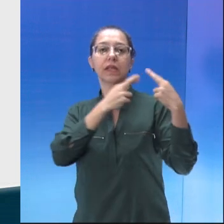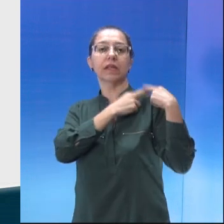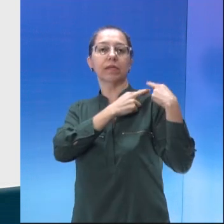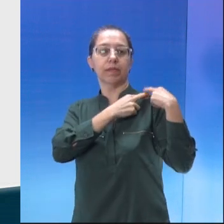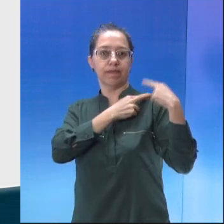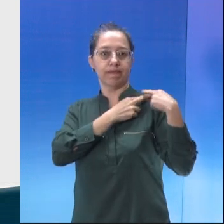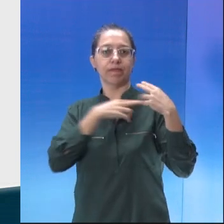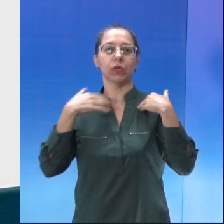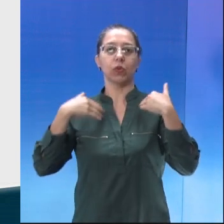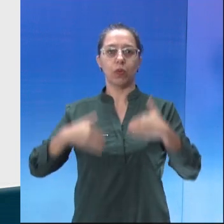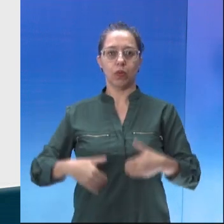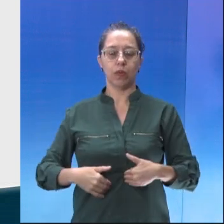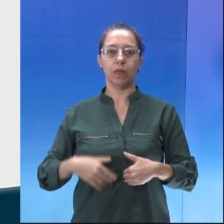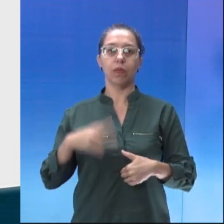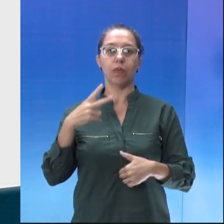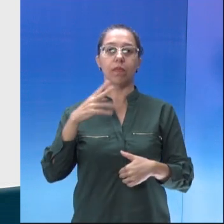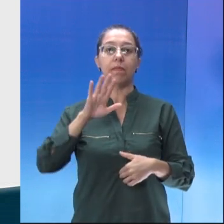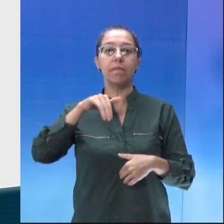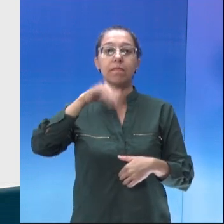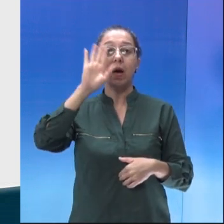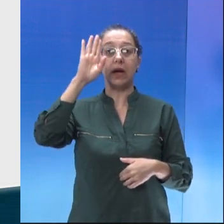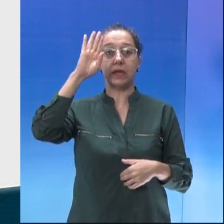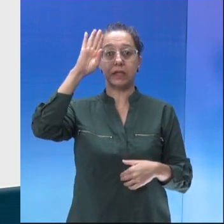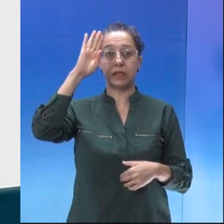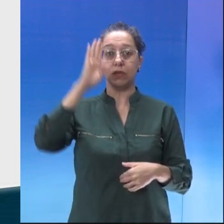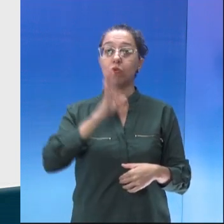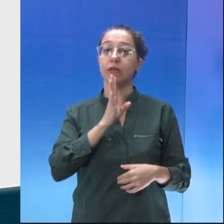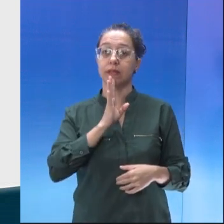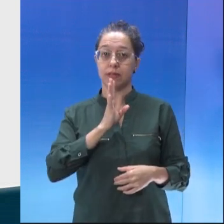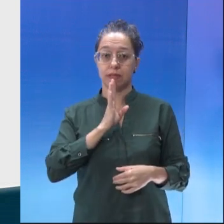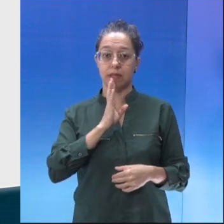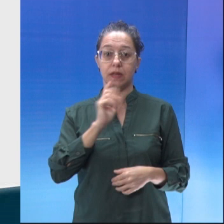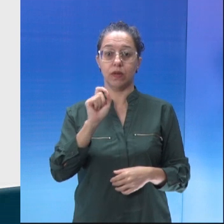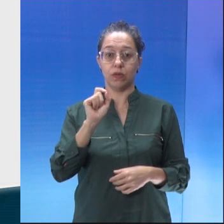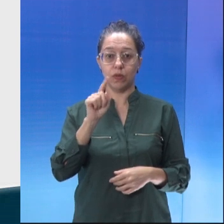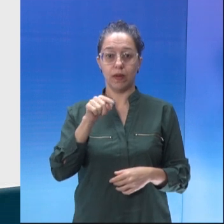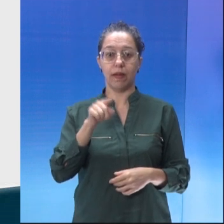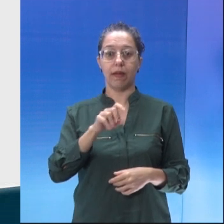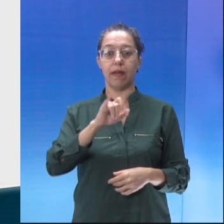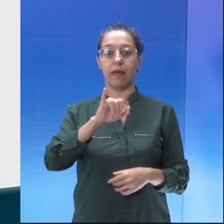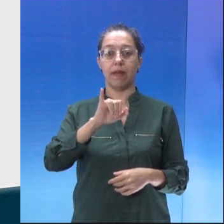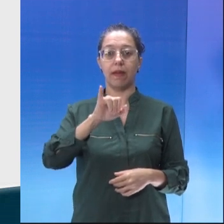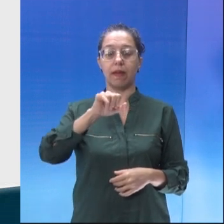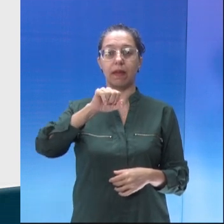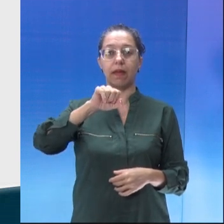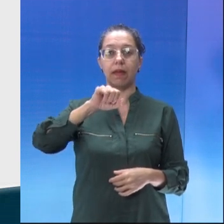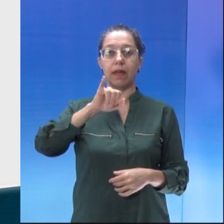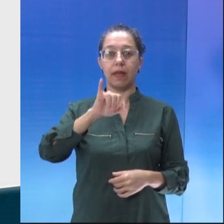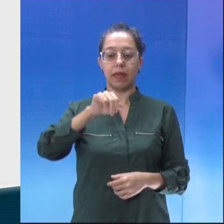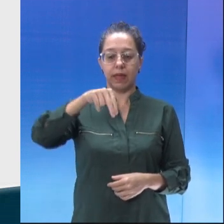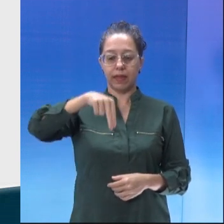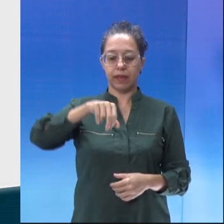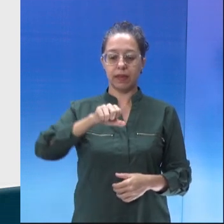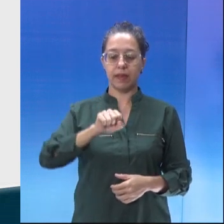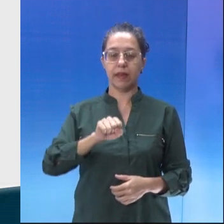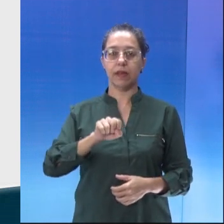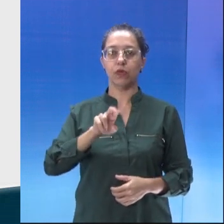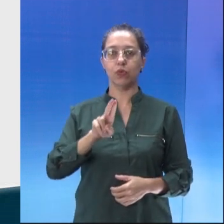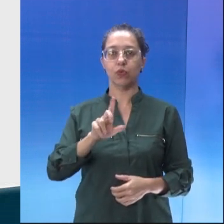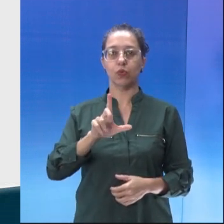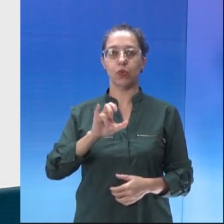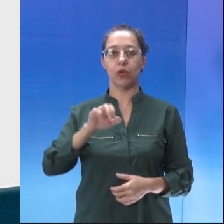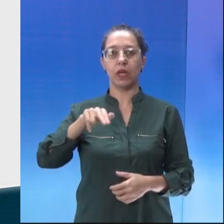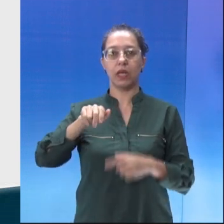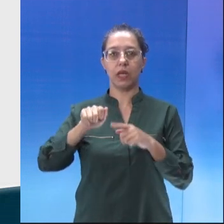hormônios. O hormônio mais comum que a gente tem aí, que praticamente todo mundo conhece, é a insulina, que faz a regulação da